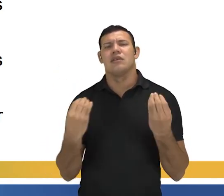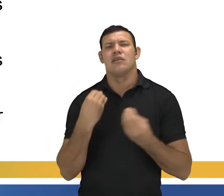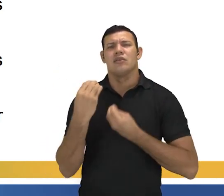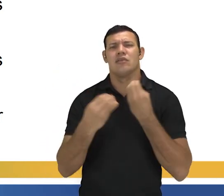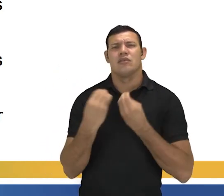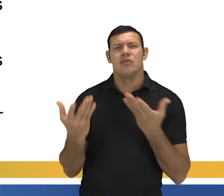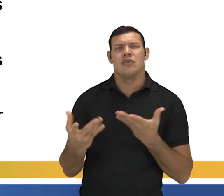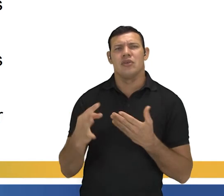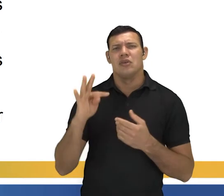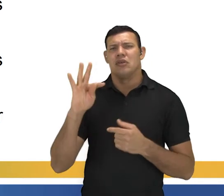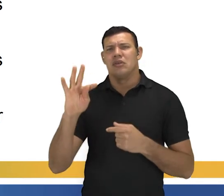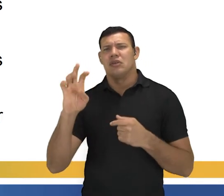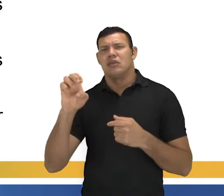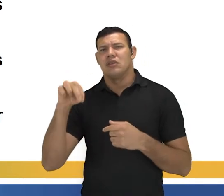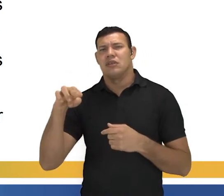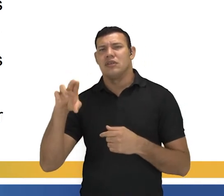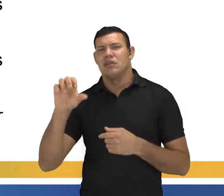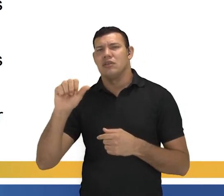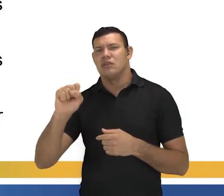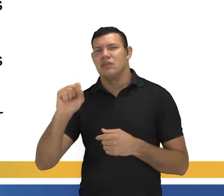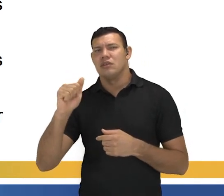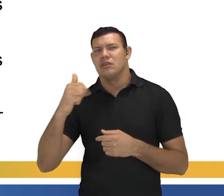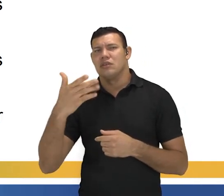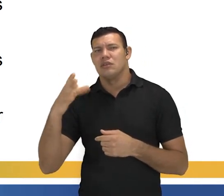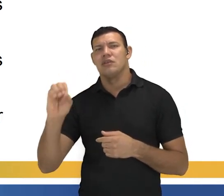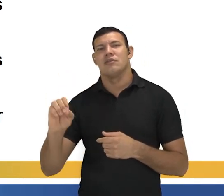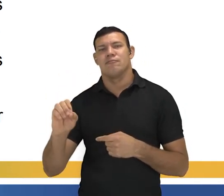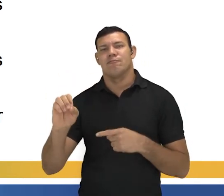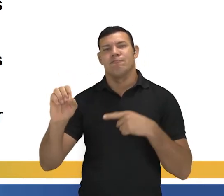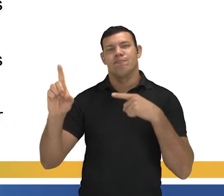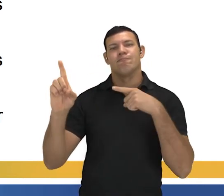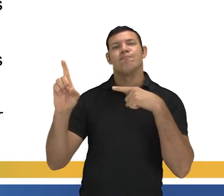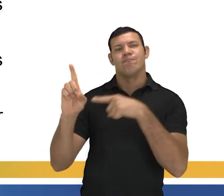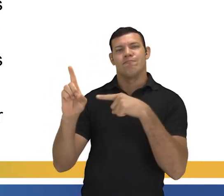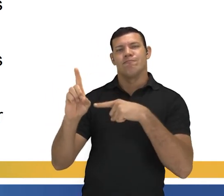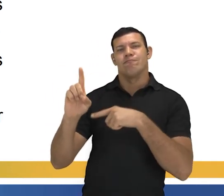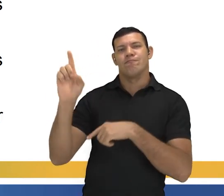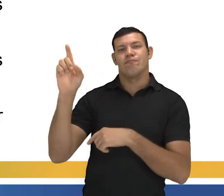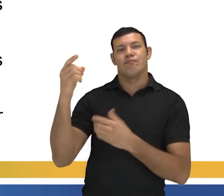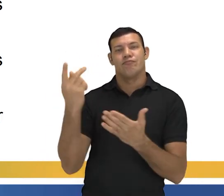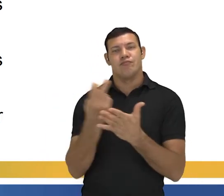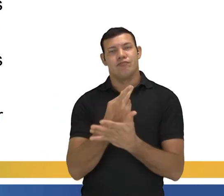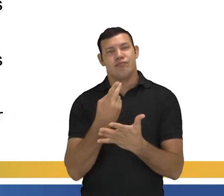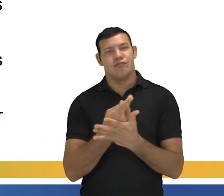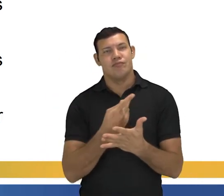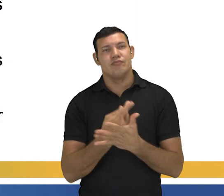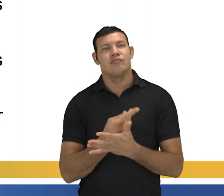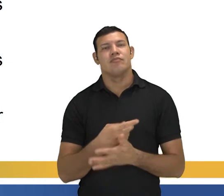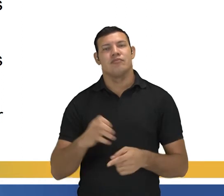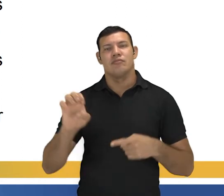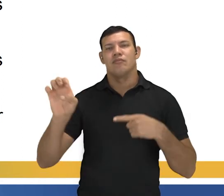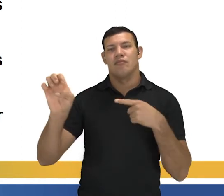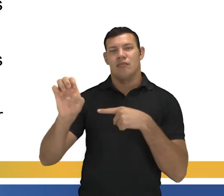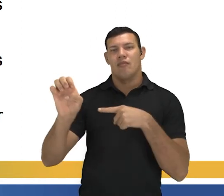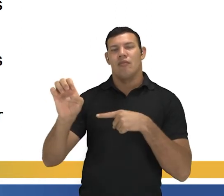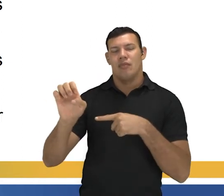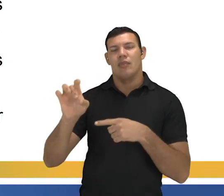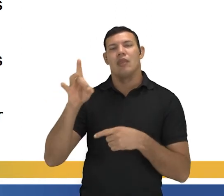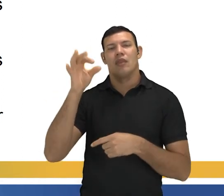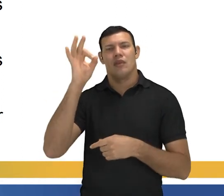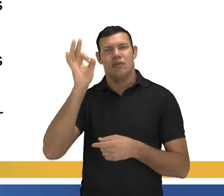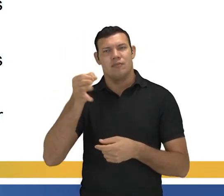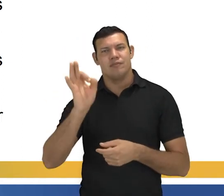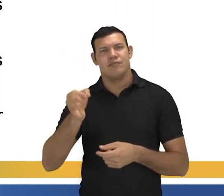não pode ser a tensão. Então a resposta incorreta é a letra D. Consequentemente, a letra E vai ser verdadeira.